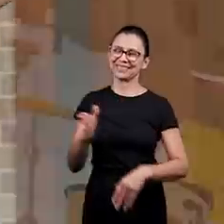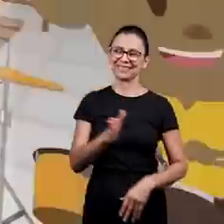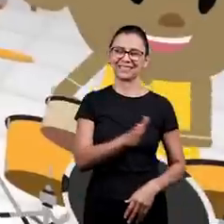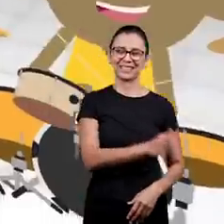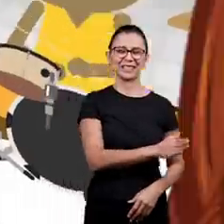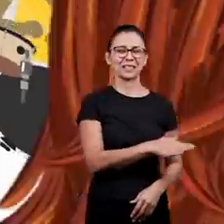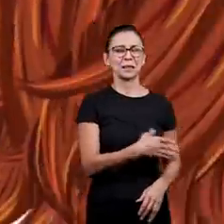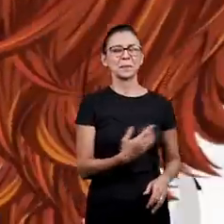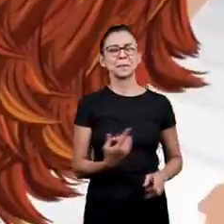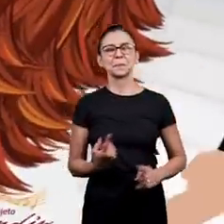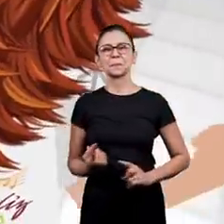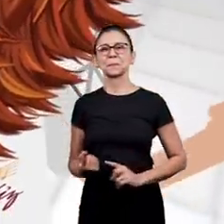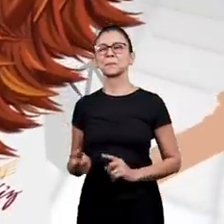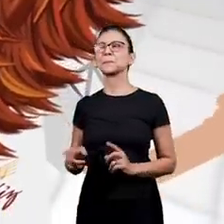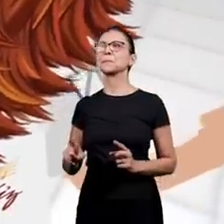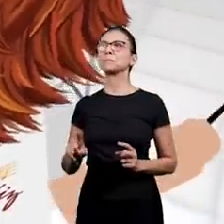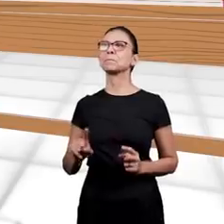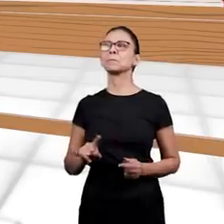vitória"?